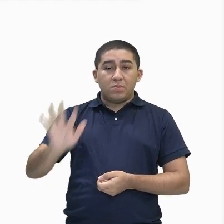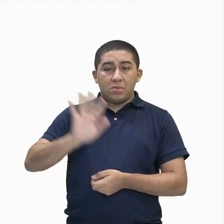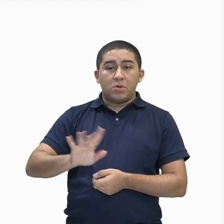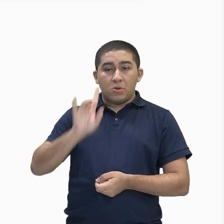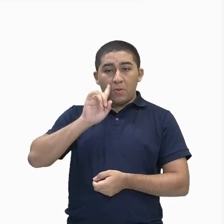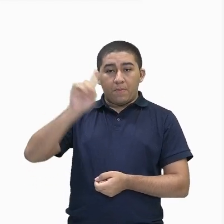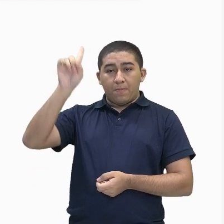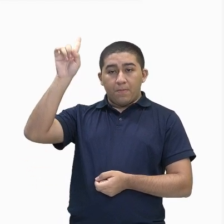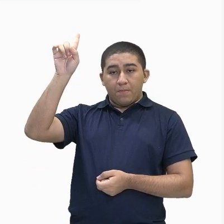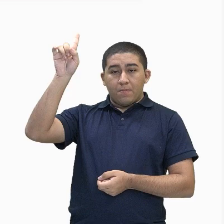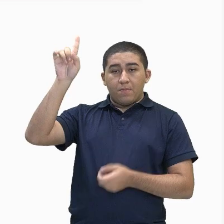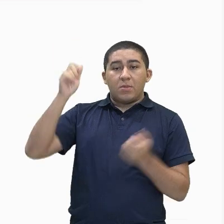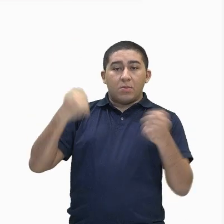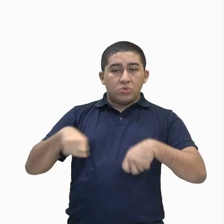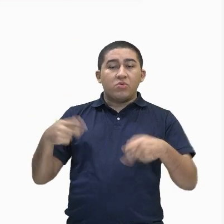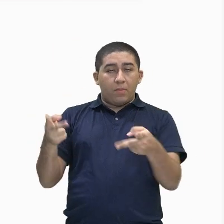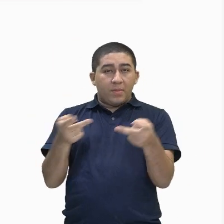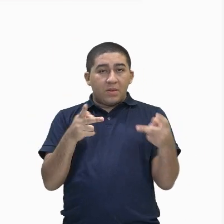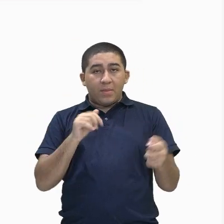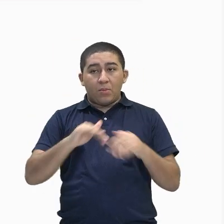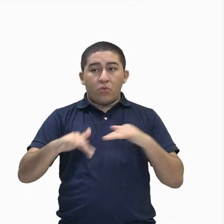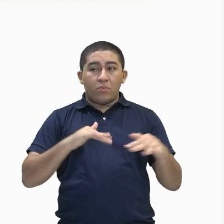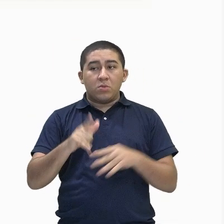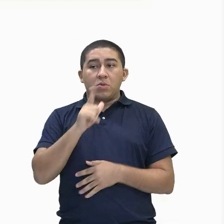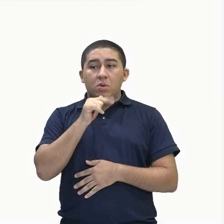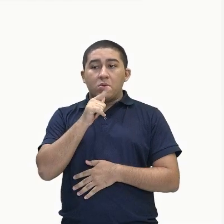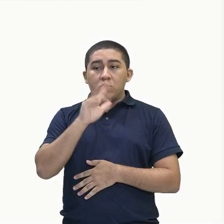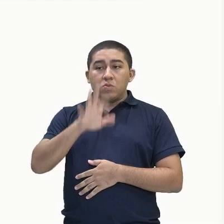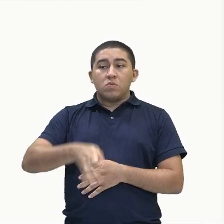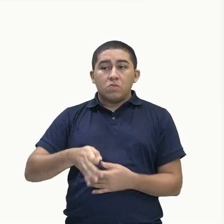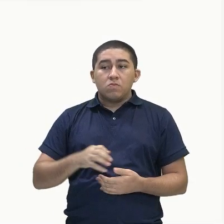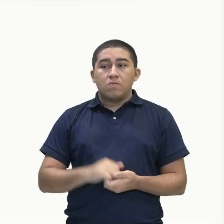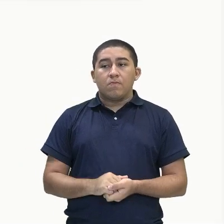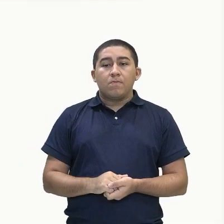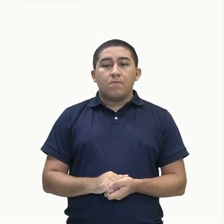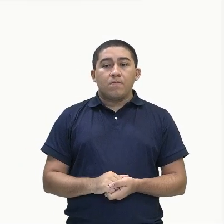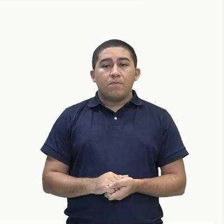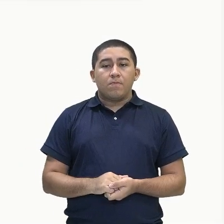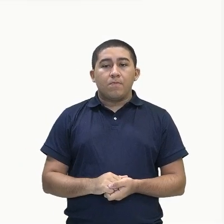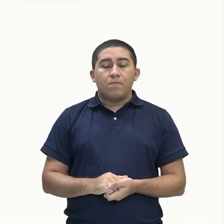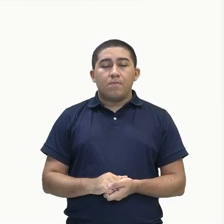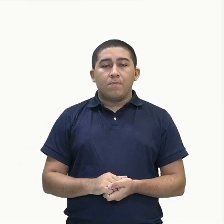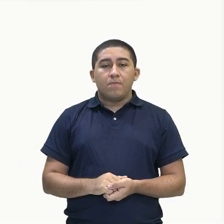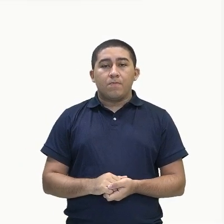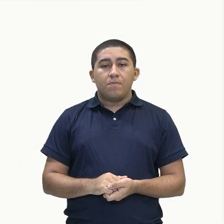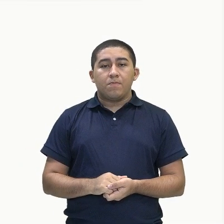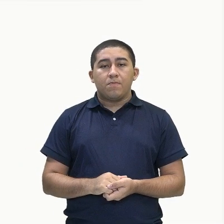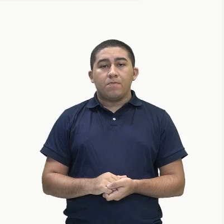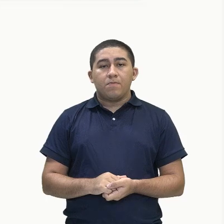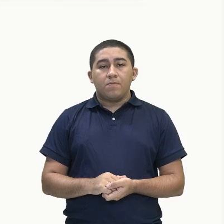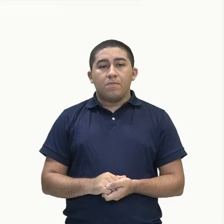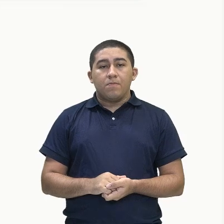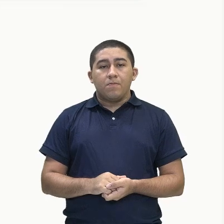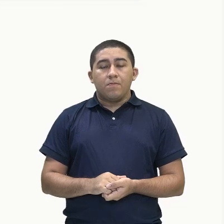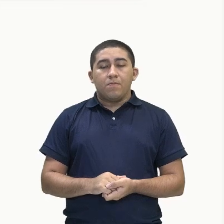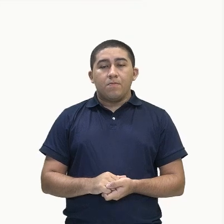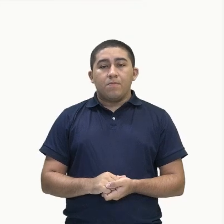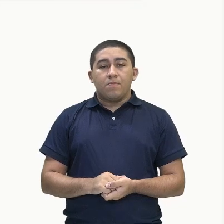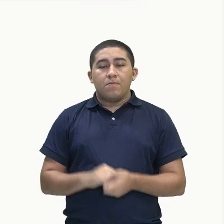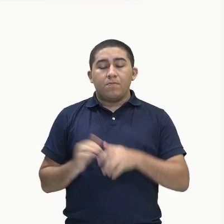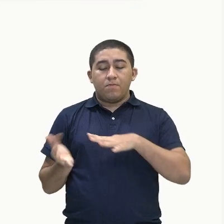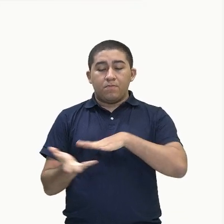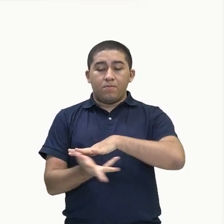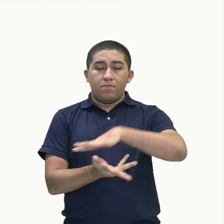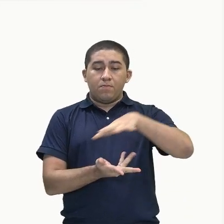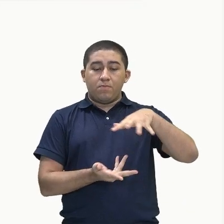transporte dessas águas, desse movimento dessas águas. Bem, na região da Antártida, onde nós